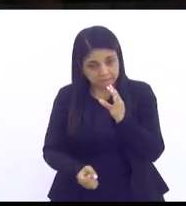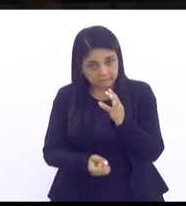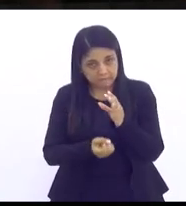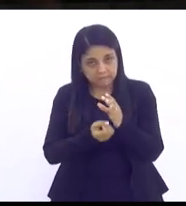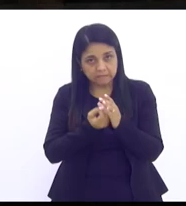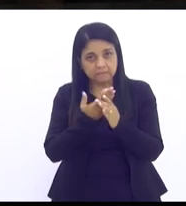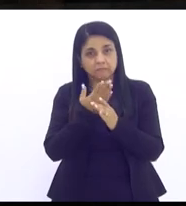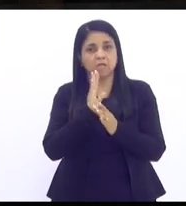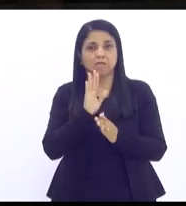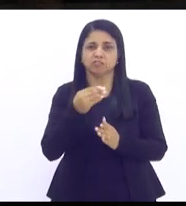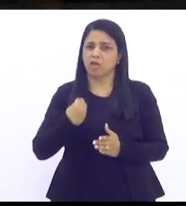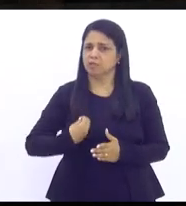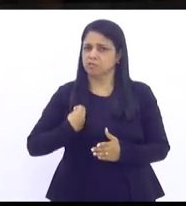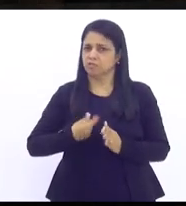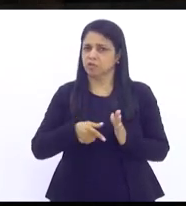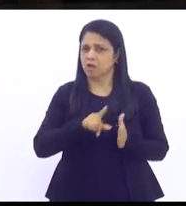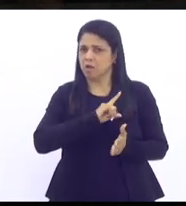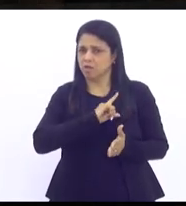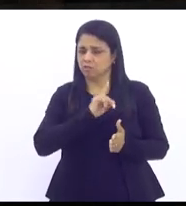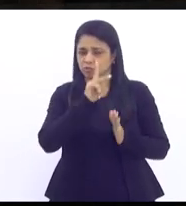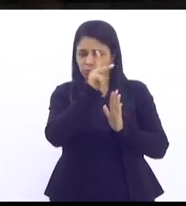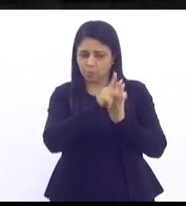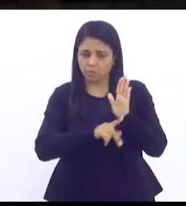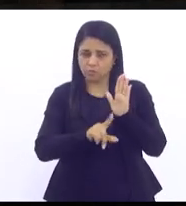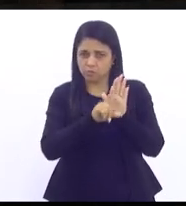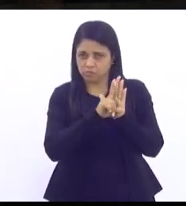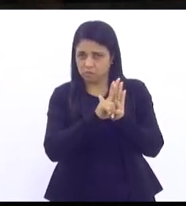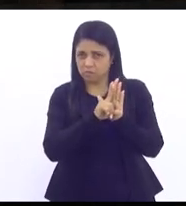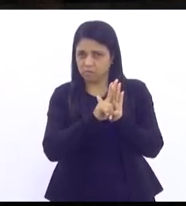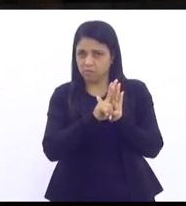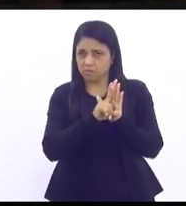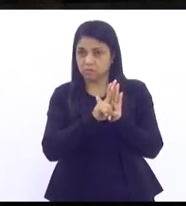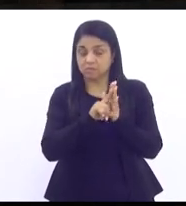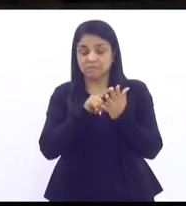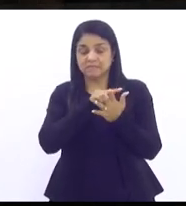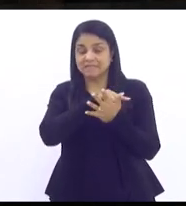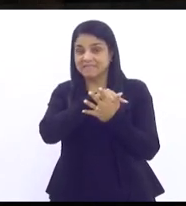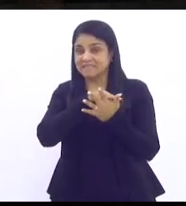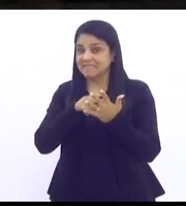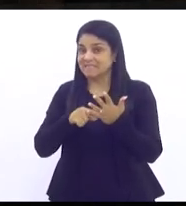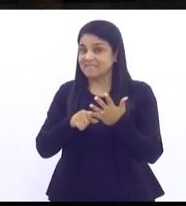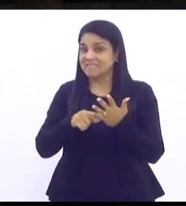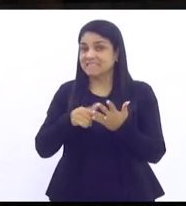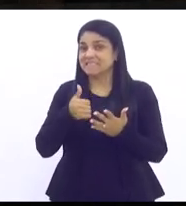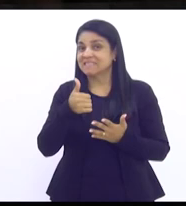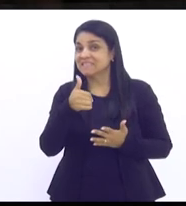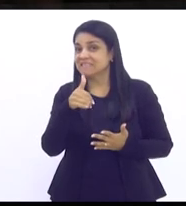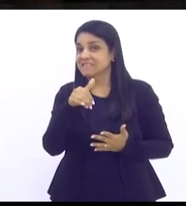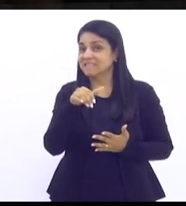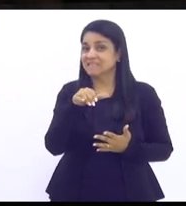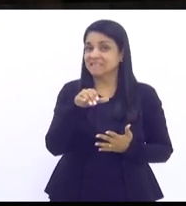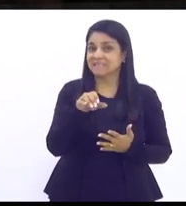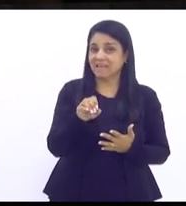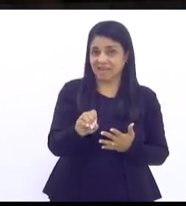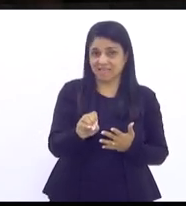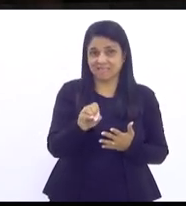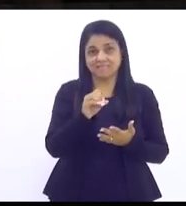elas já existiam, por projeto de lei, de 10 secretarias.